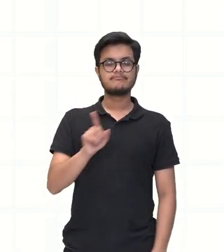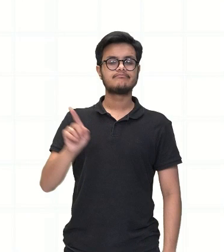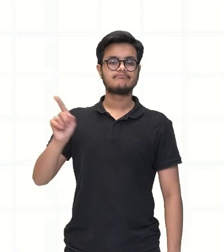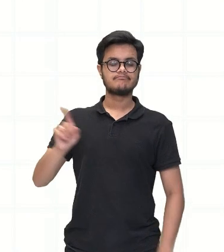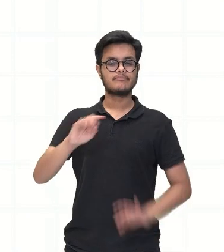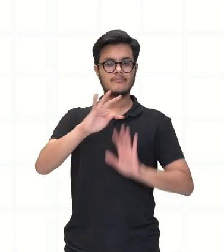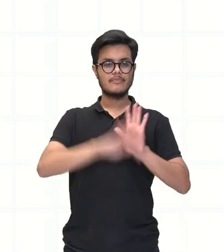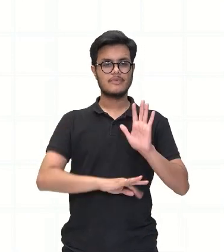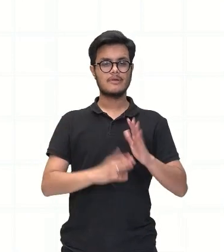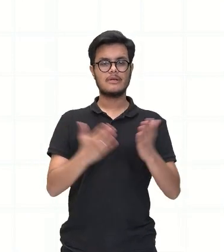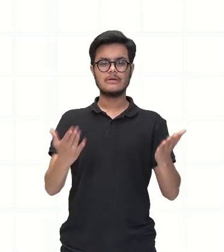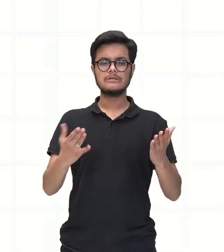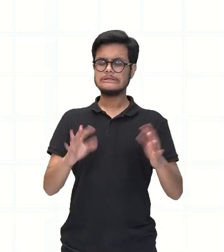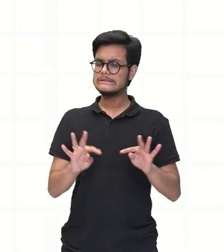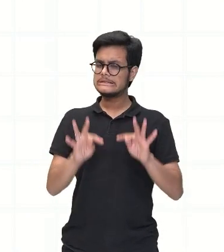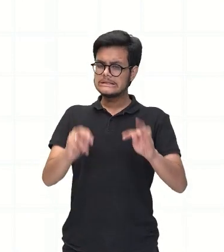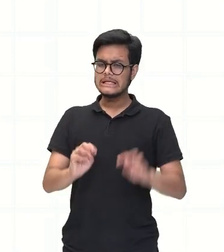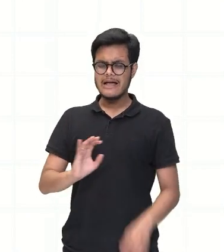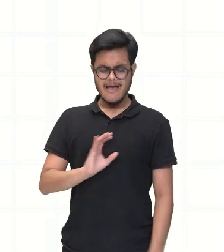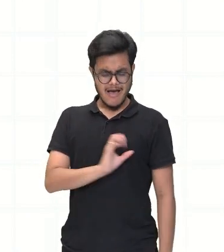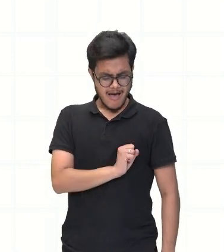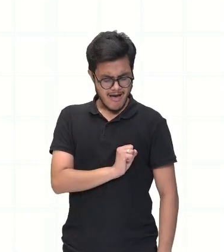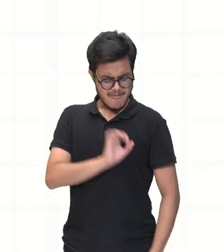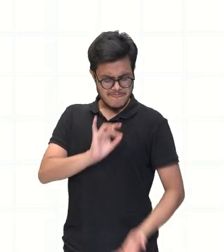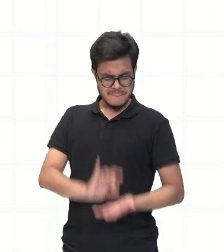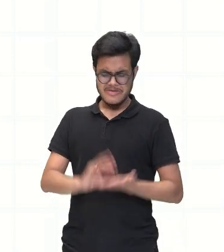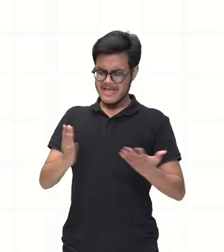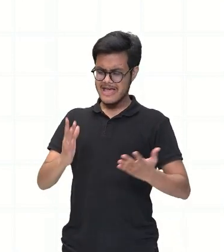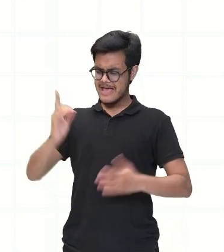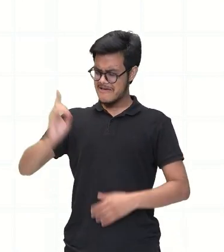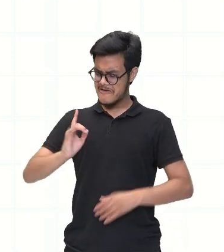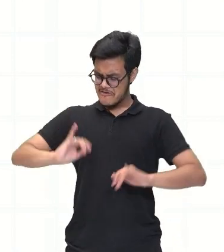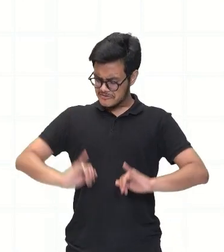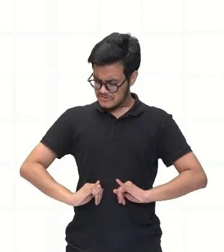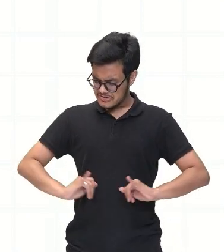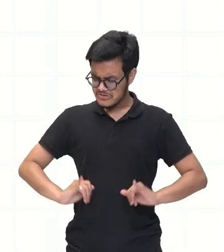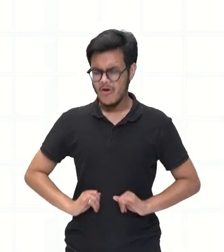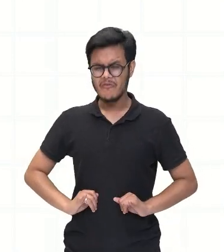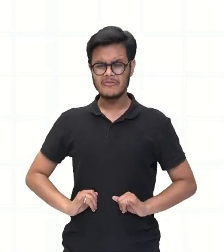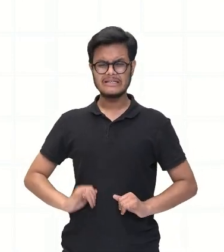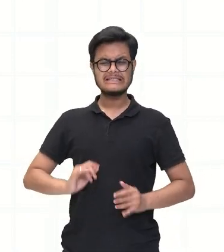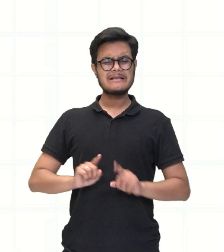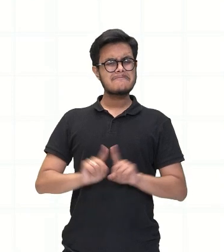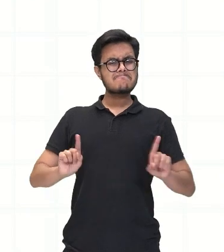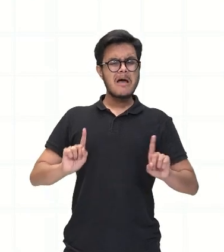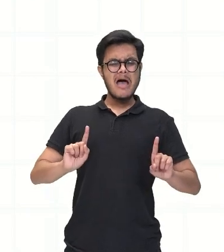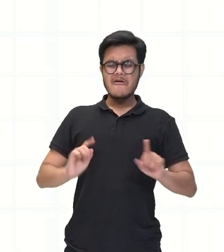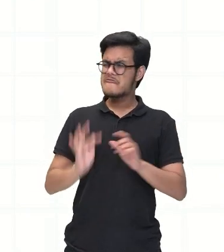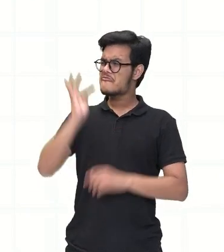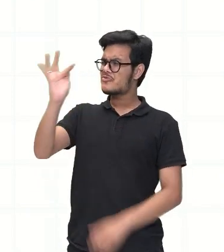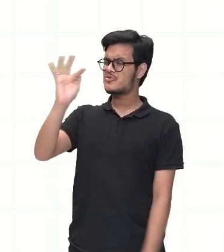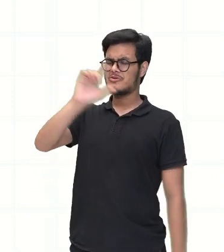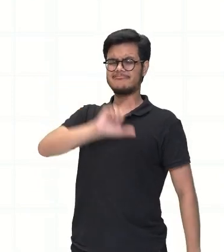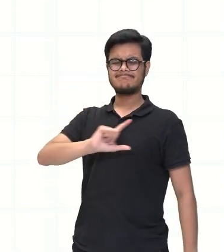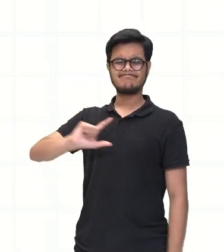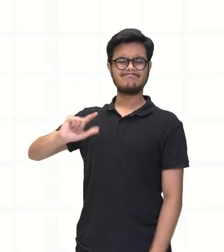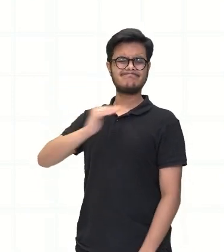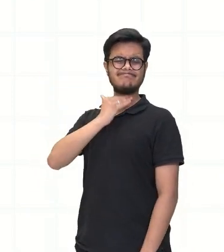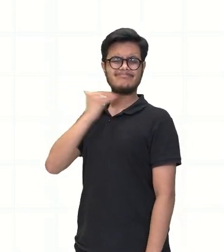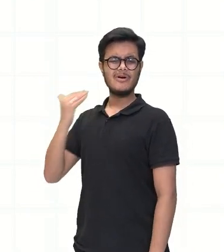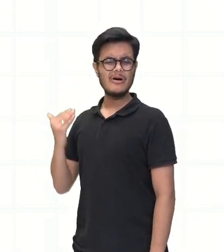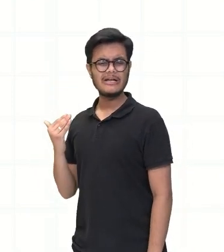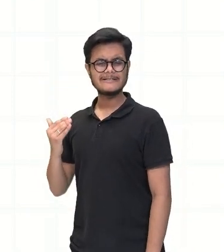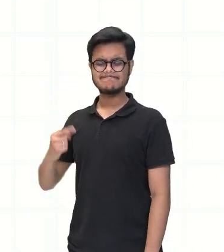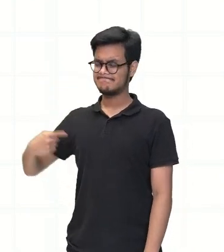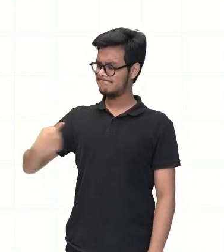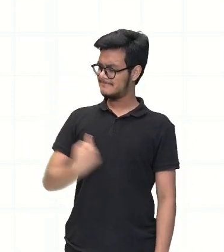Todo mundo ama um dia, todo mundo chora. Um dia a gente chega, no outro dia vai embora. Cada um de nós compõe a sua